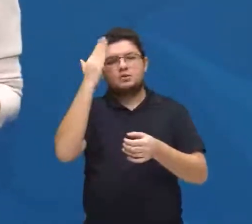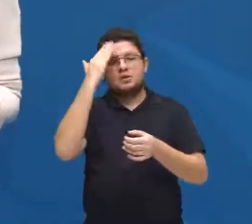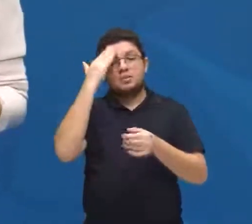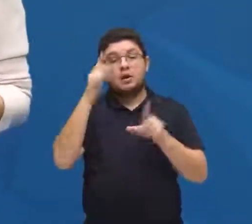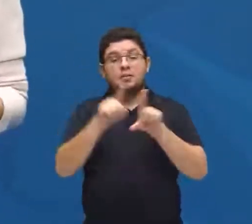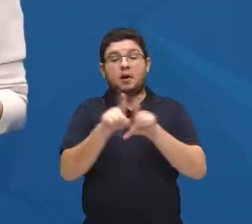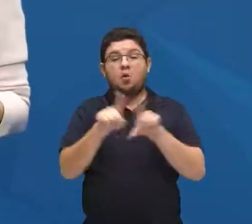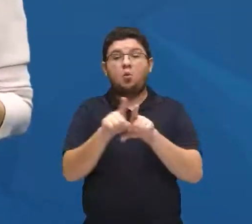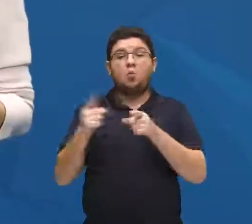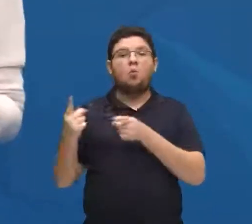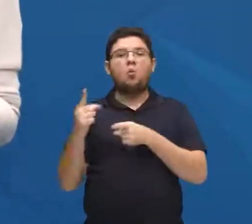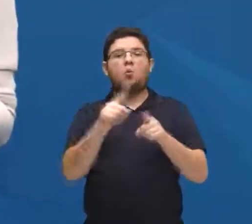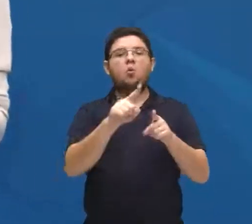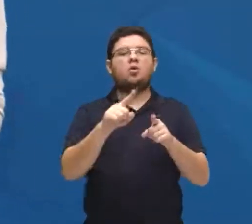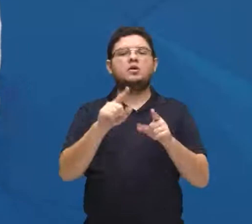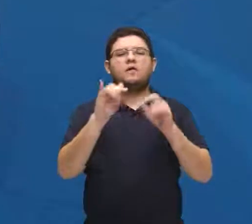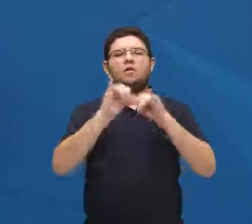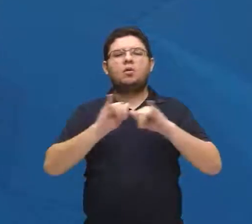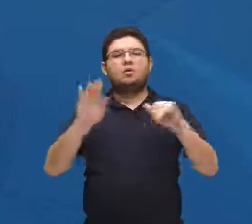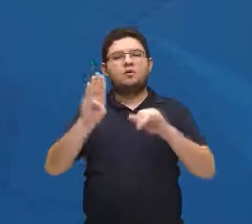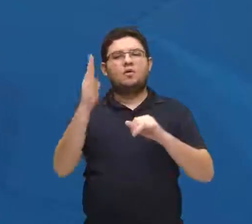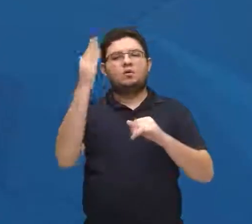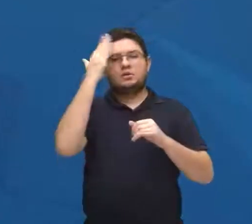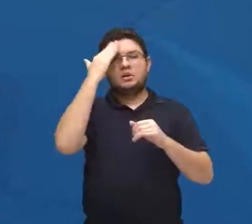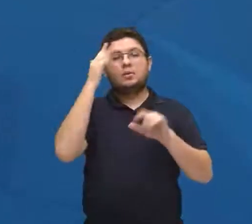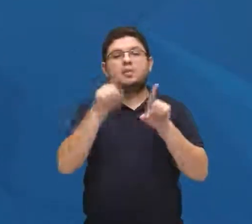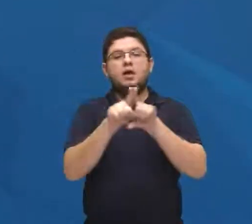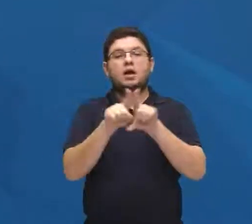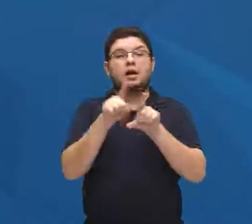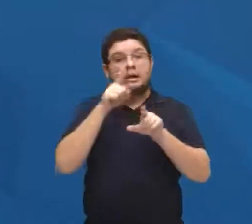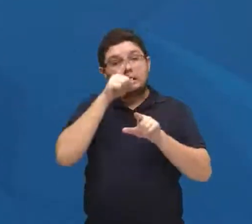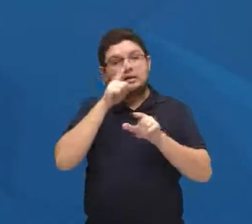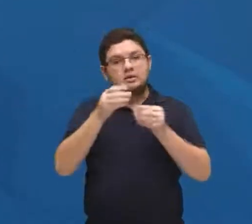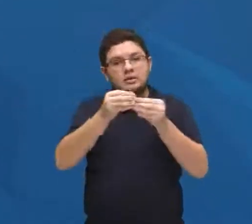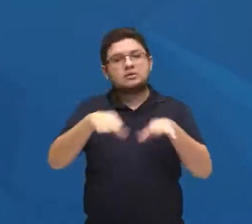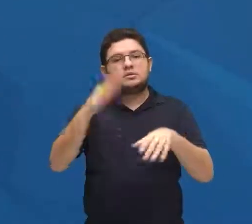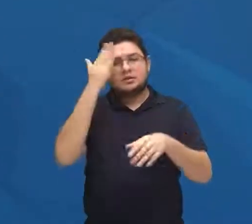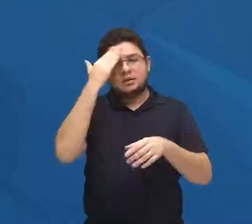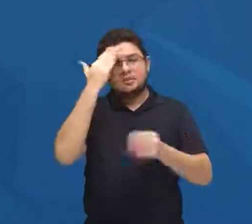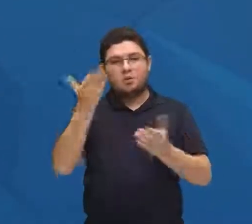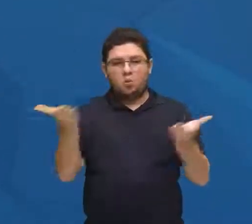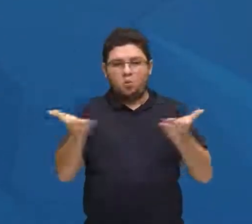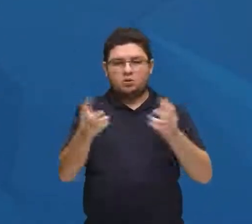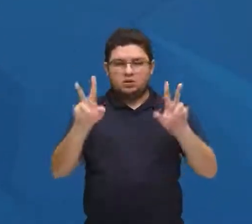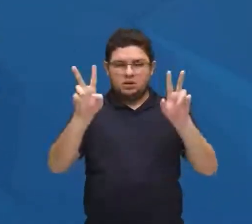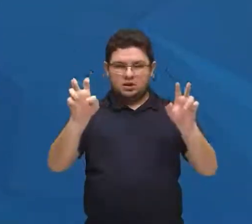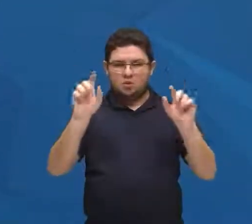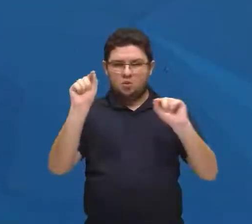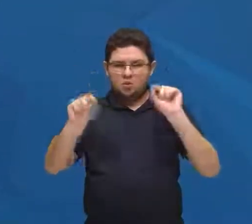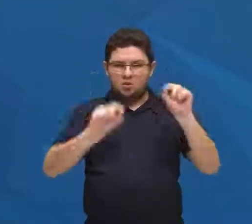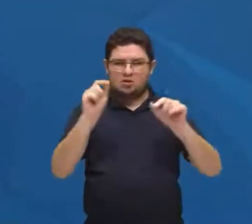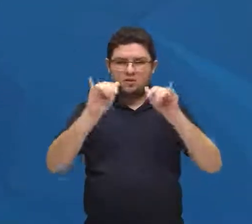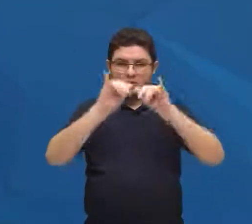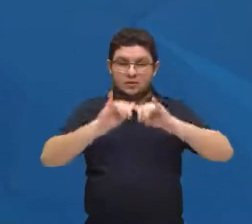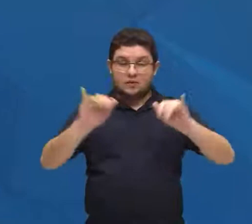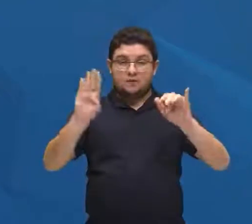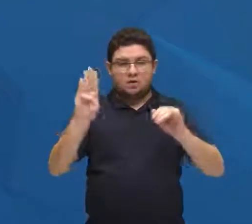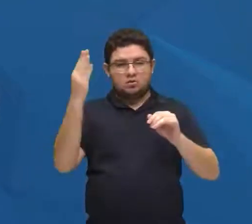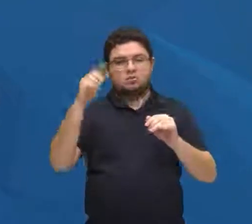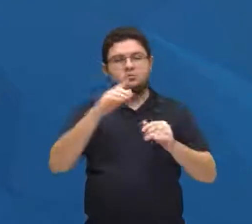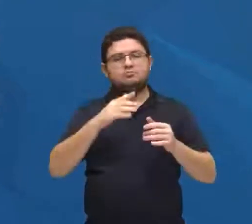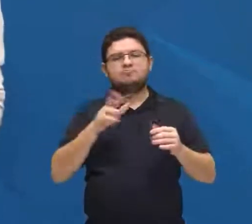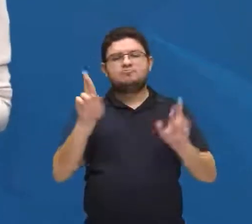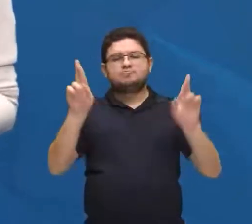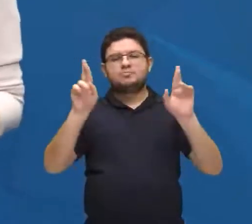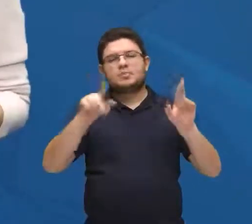os riscos e os danos que elas podem causar, tá bom? Esse foi o nosso tema sobre fake news, espero que vocês tenham gostado,